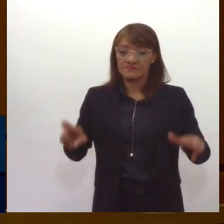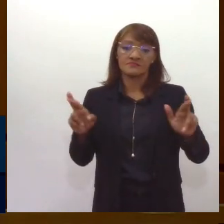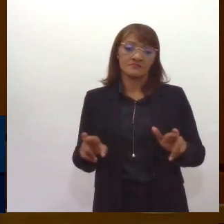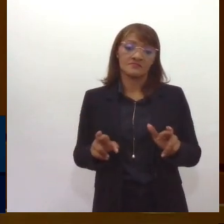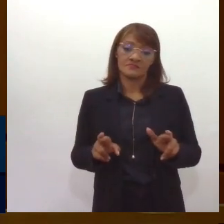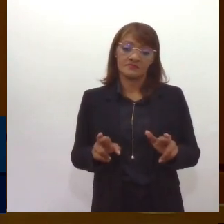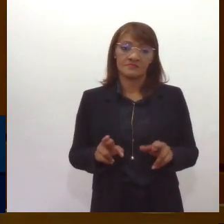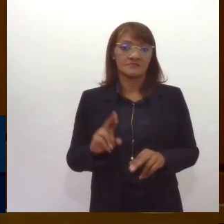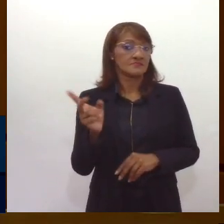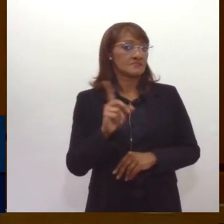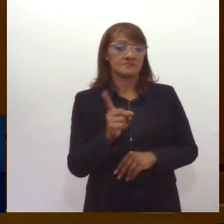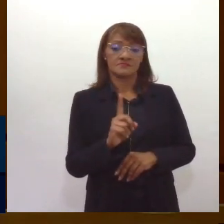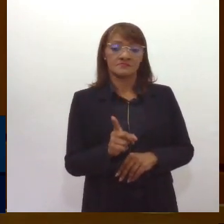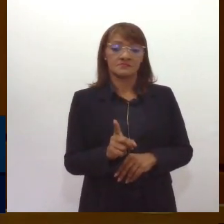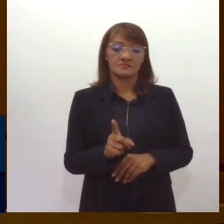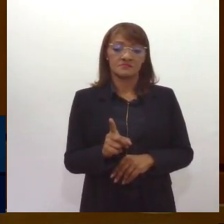discursos